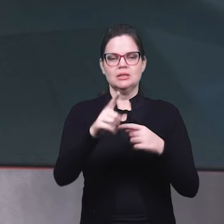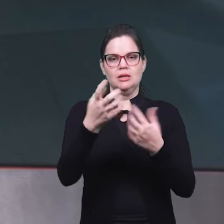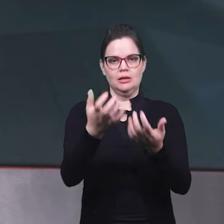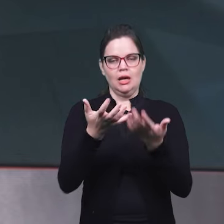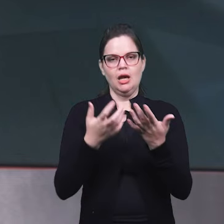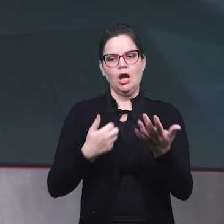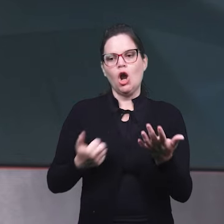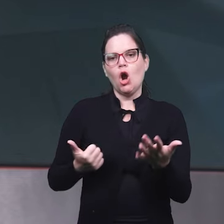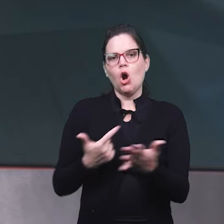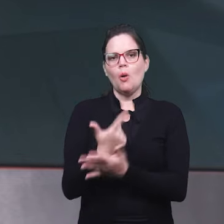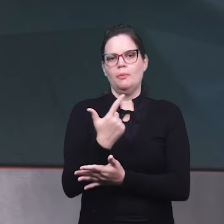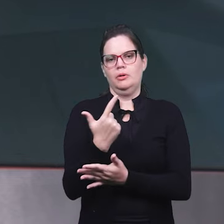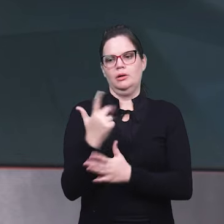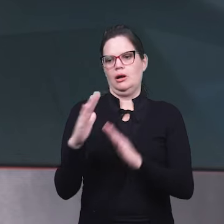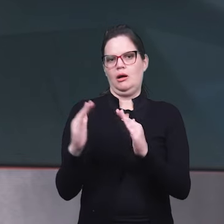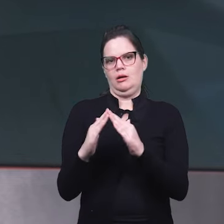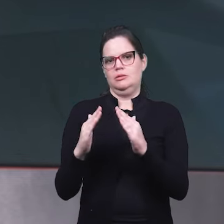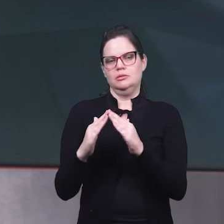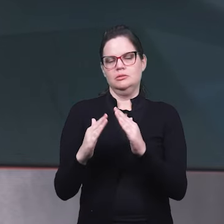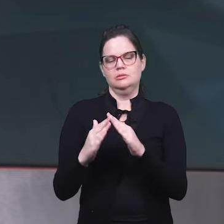Vamos lá. Você pode,